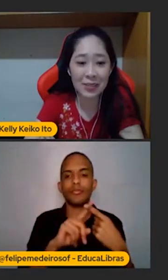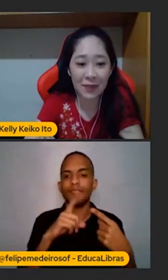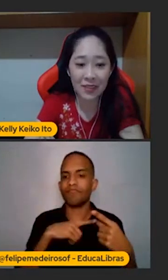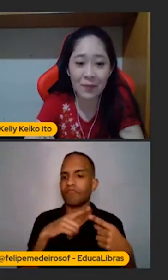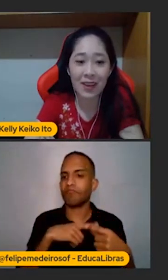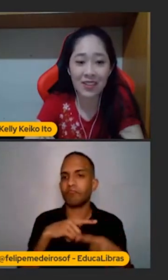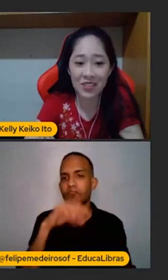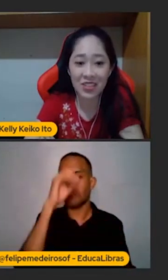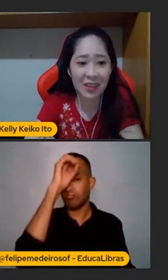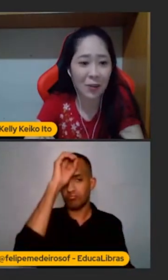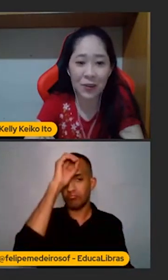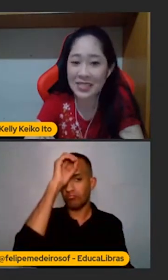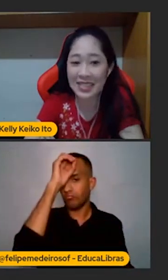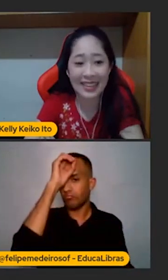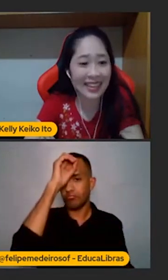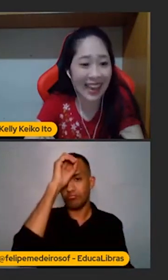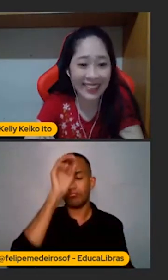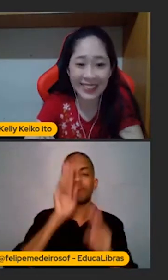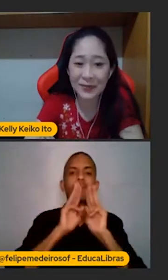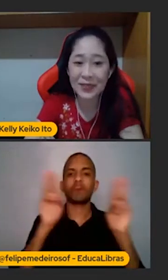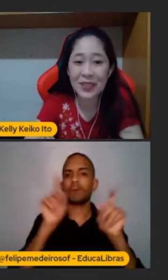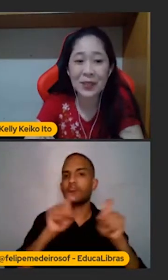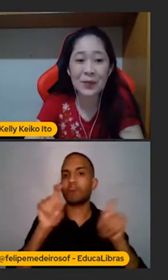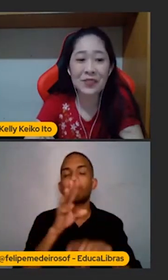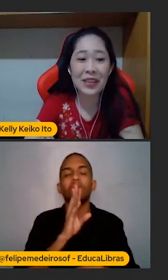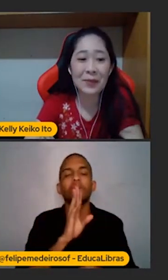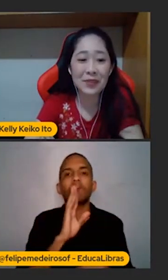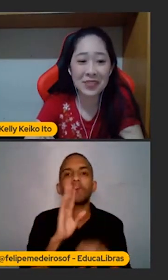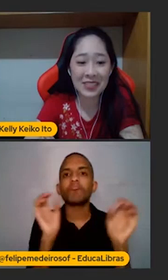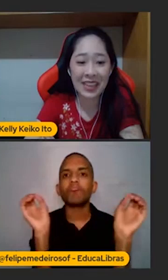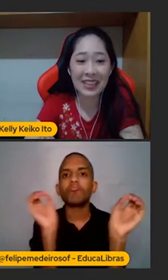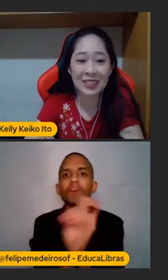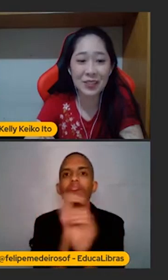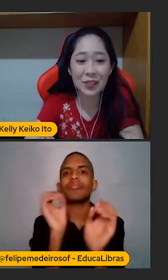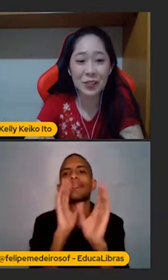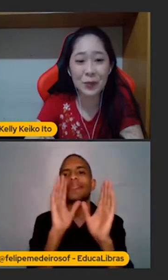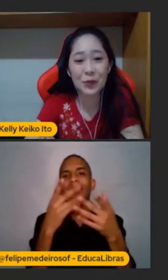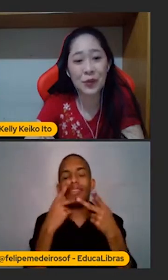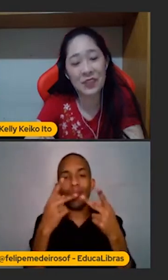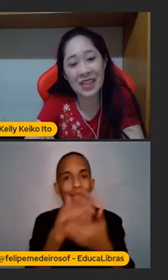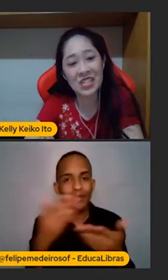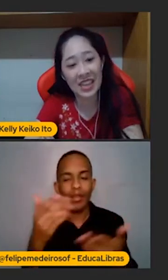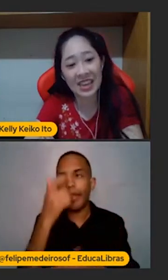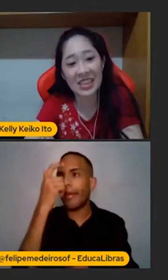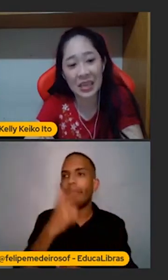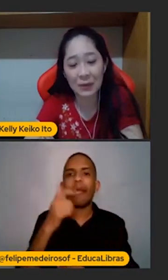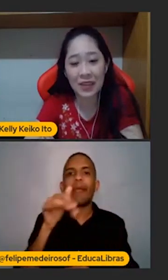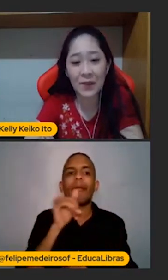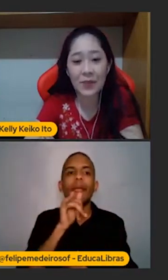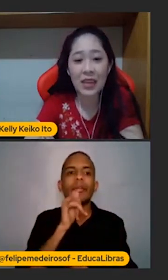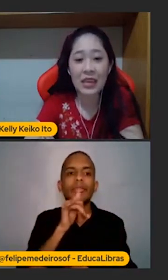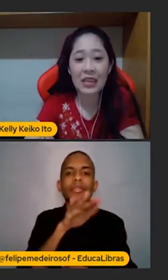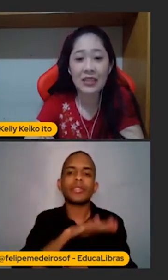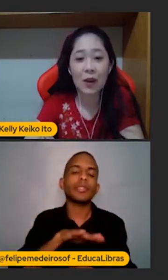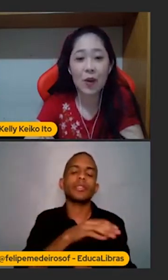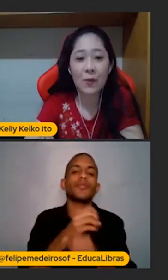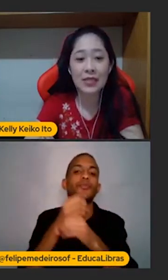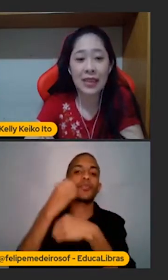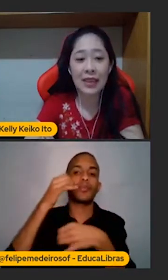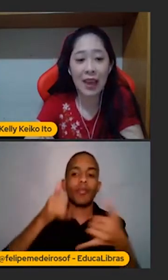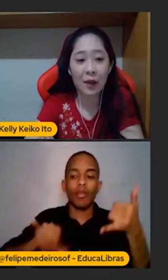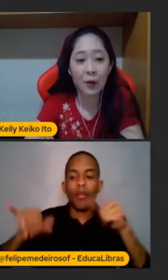eu tinha 0 conhecimento de marketing digital não conhecia nada é como eu falei para vocês eu sou tipo ouvindo a engenheira química